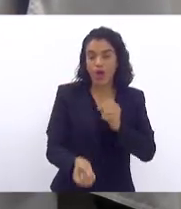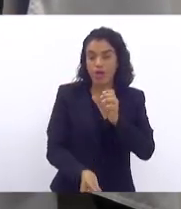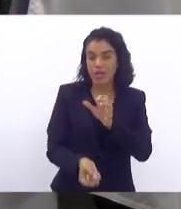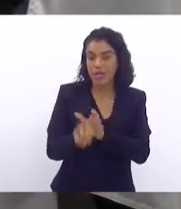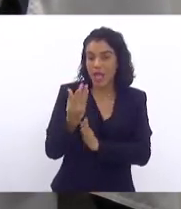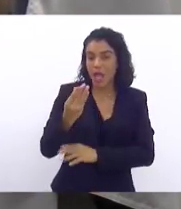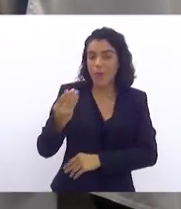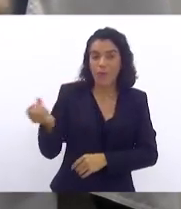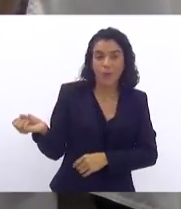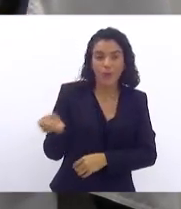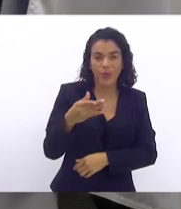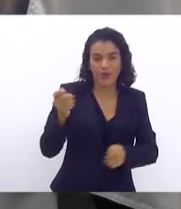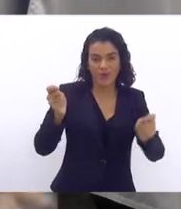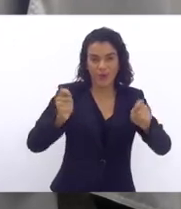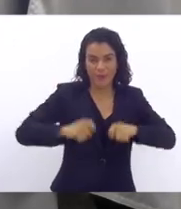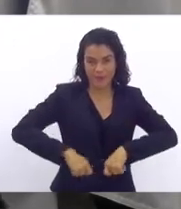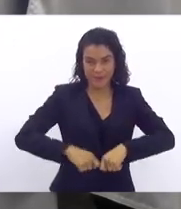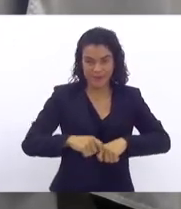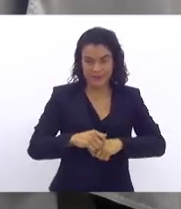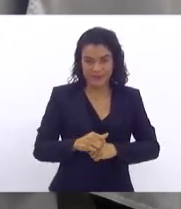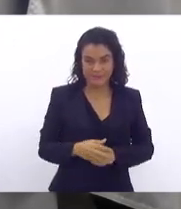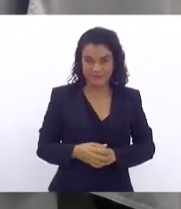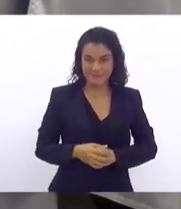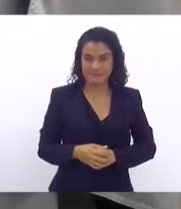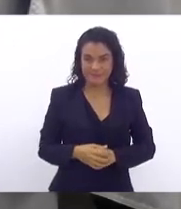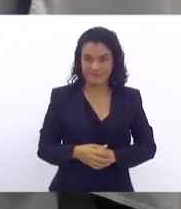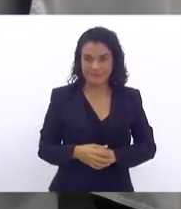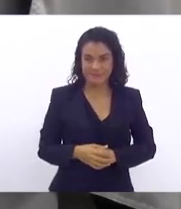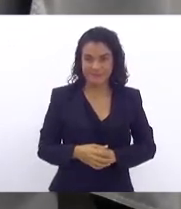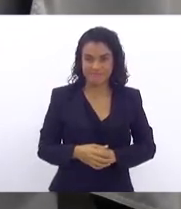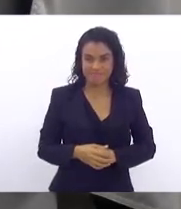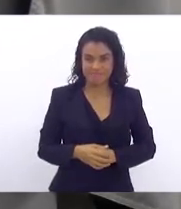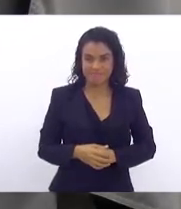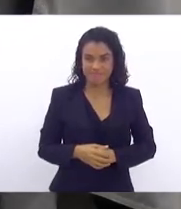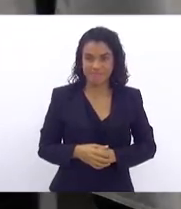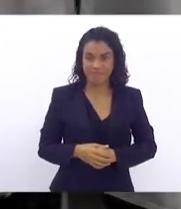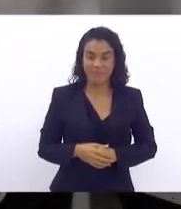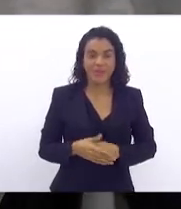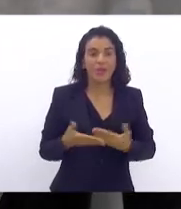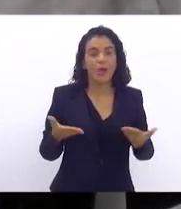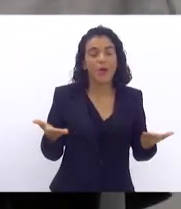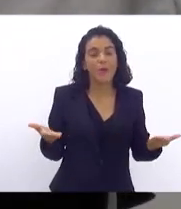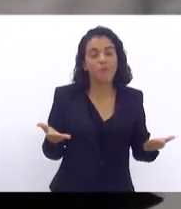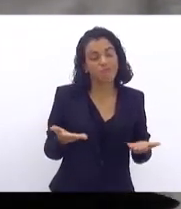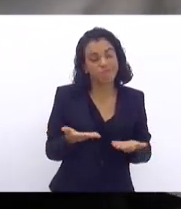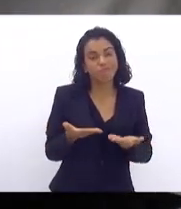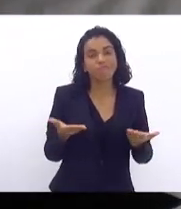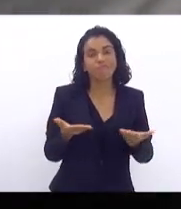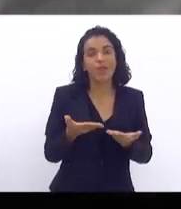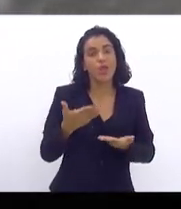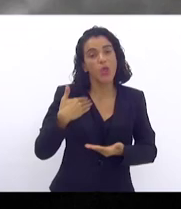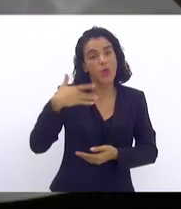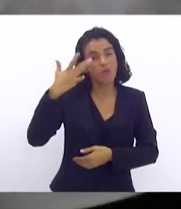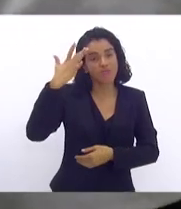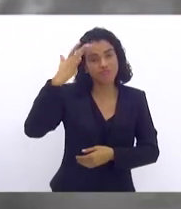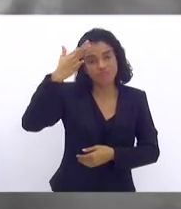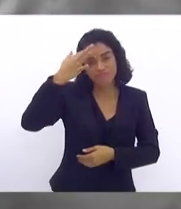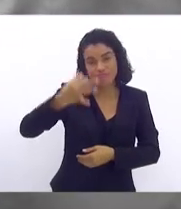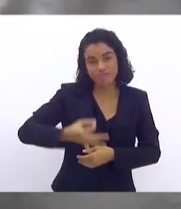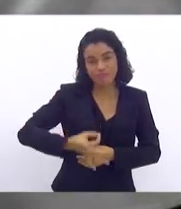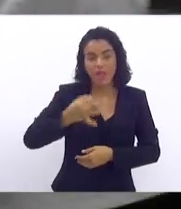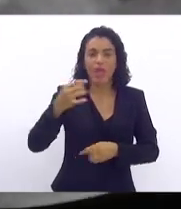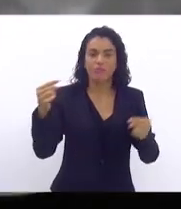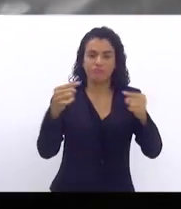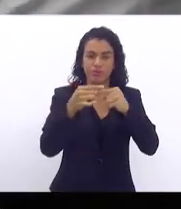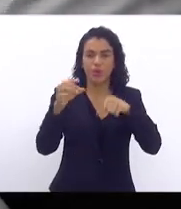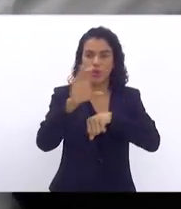nova competência, mas a estrutura está absolutamente mantida. Então, partindo desse pressuposto, considero que é